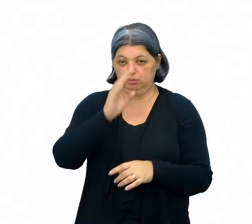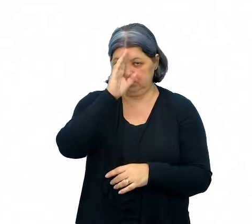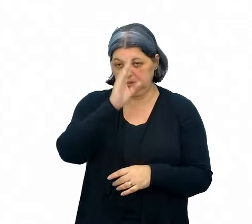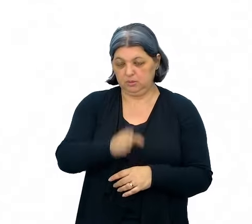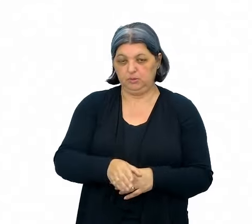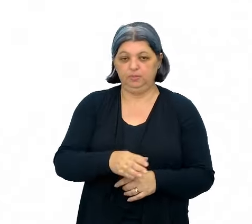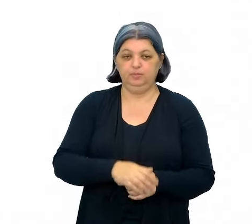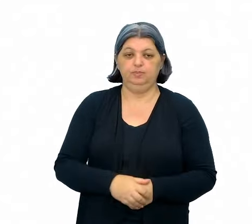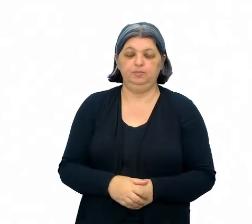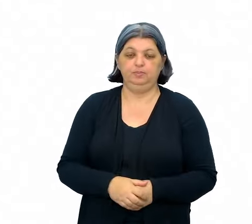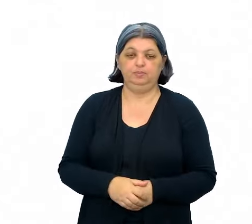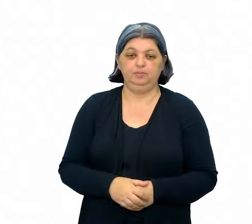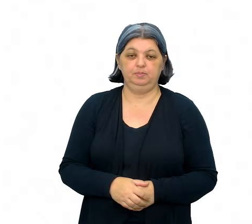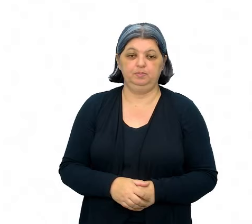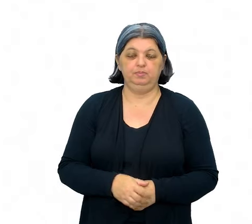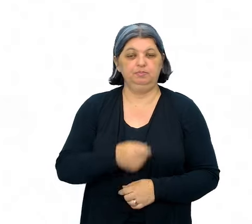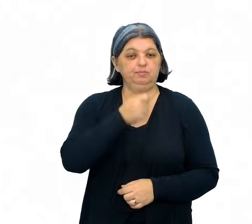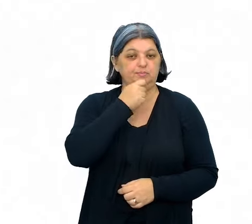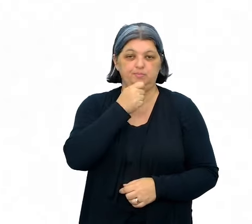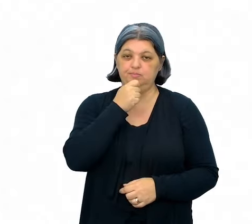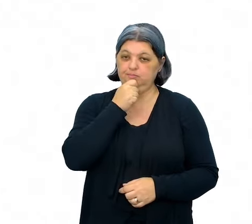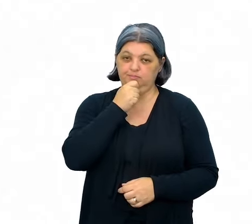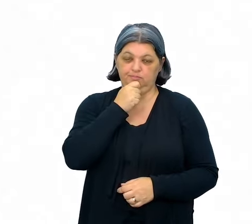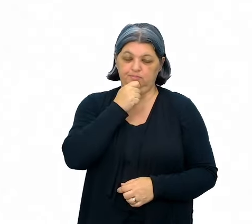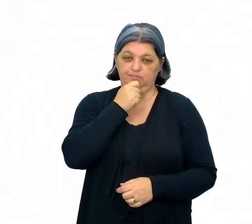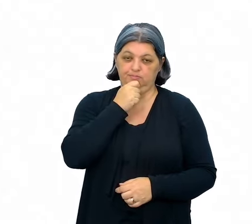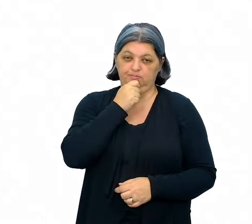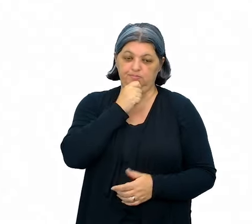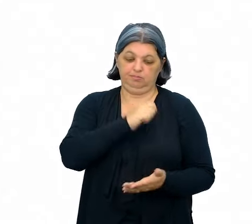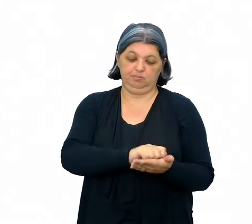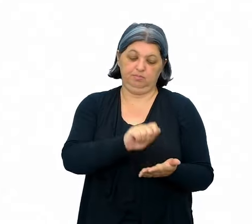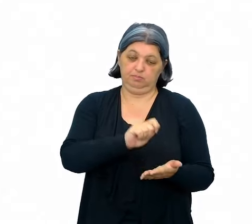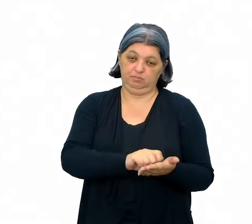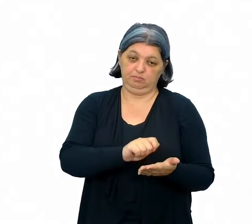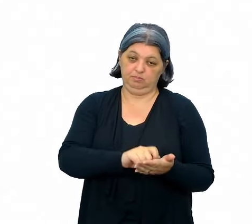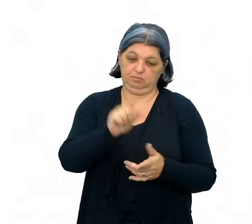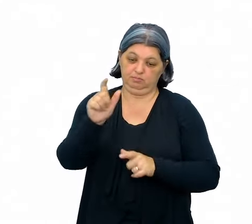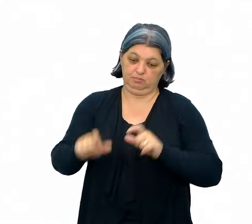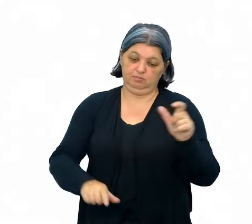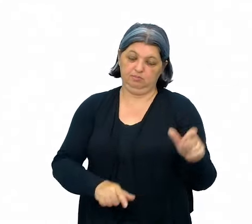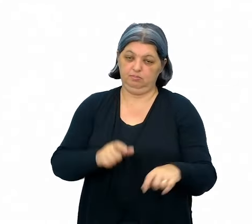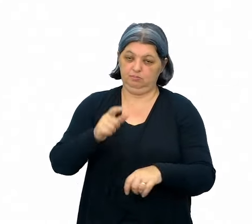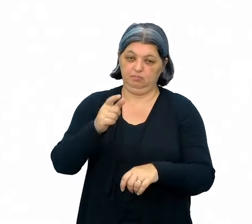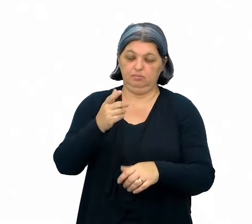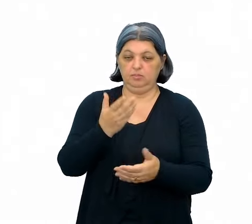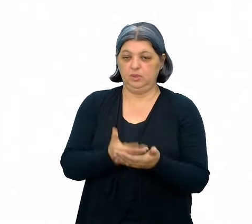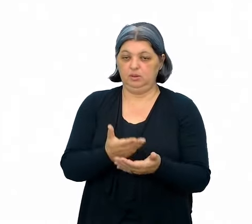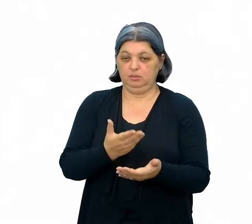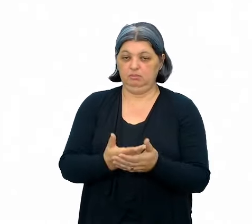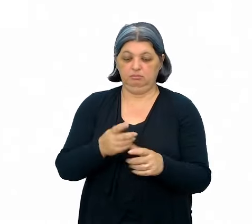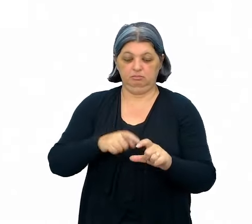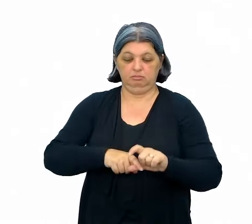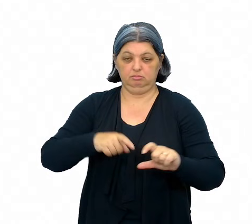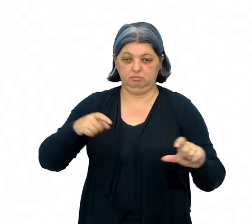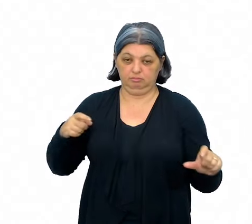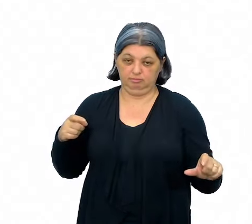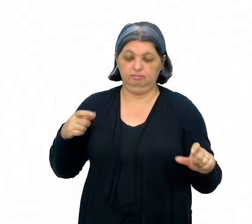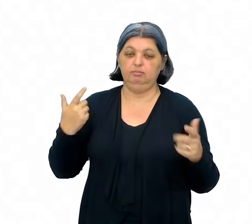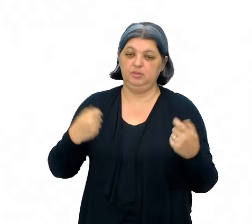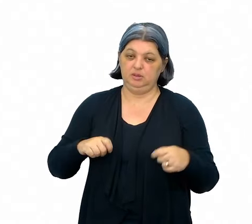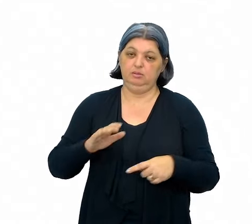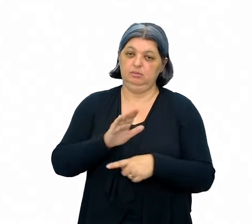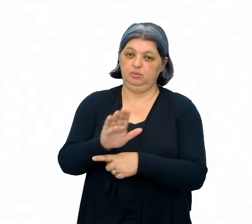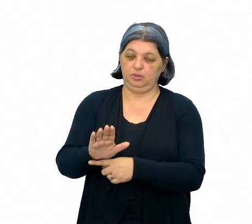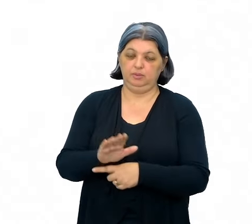fundamentais, aqueles que ainda não escrevem, de forma autônoma. Vamos seguir agora com a nossa